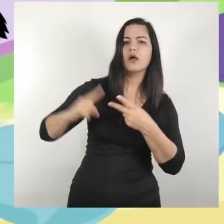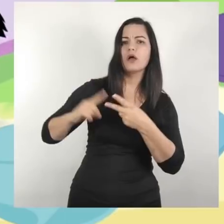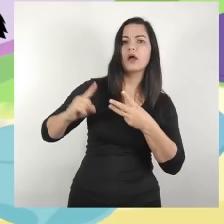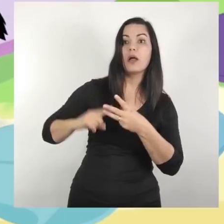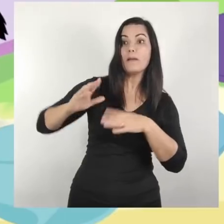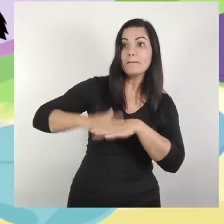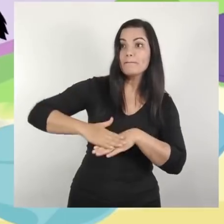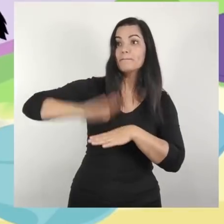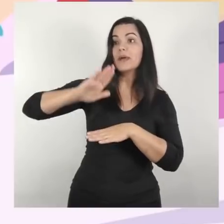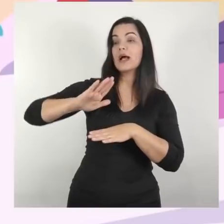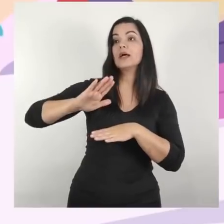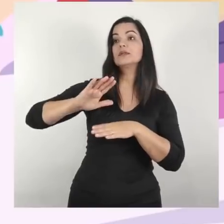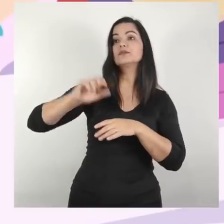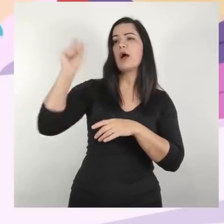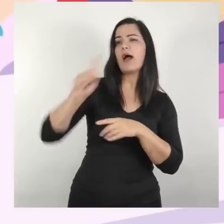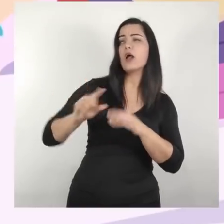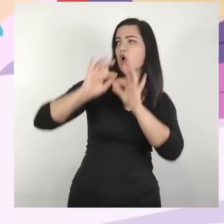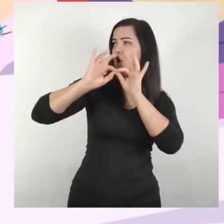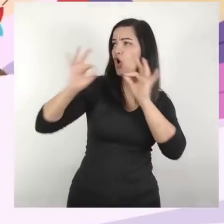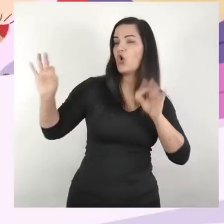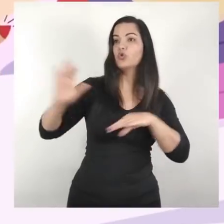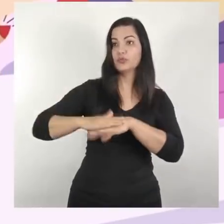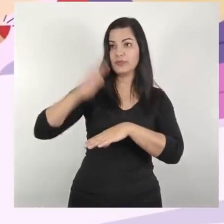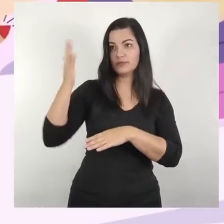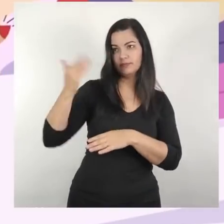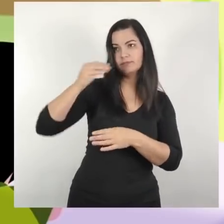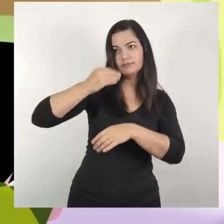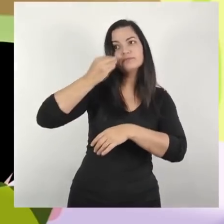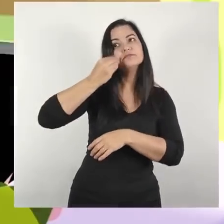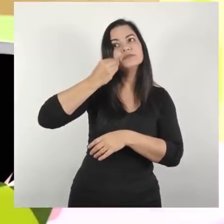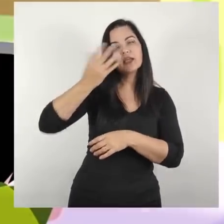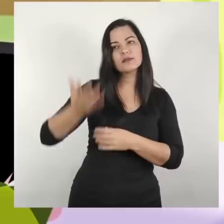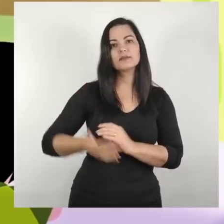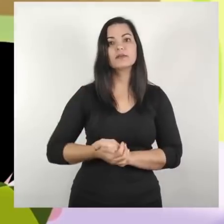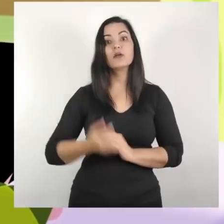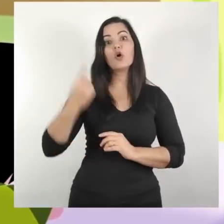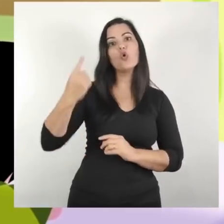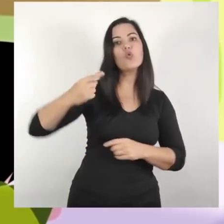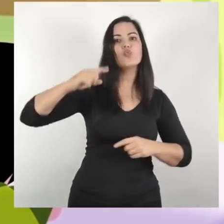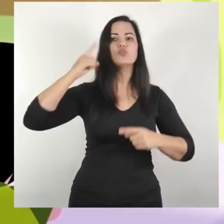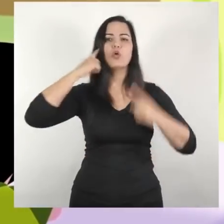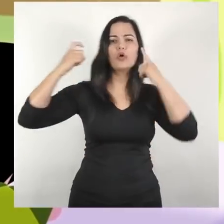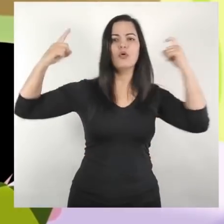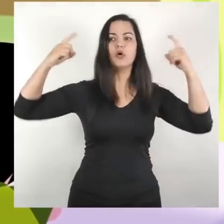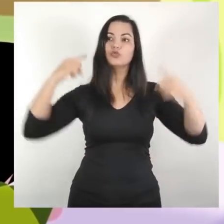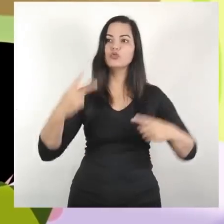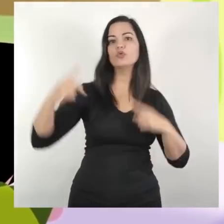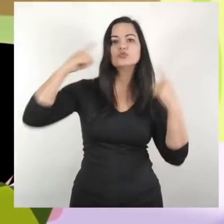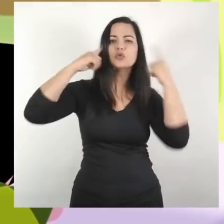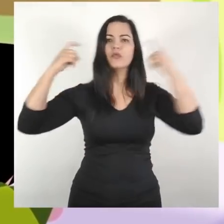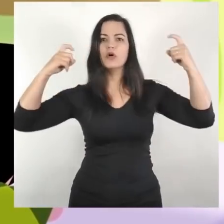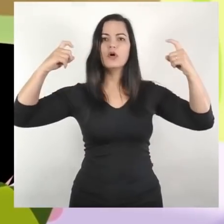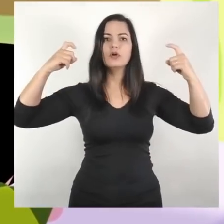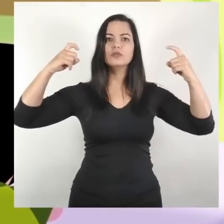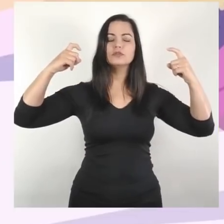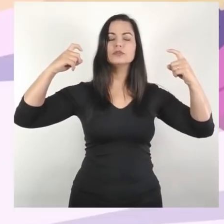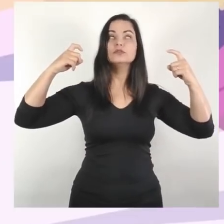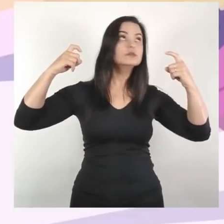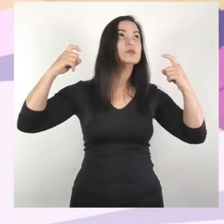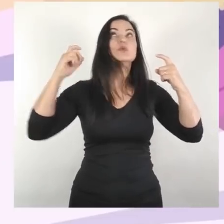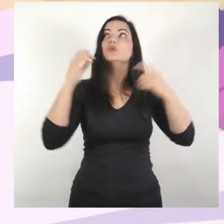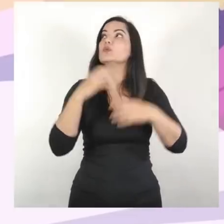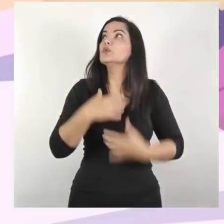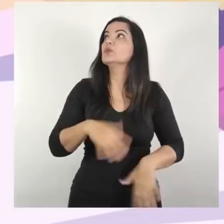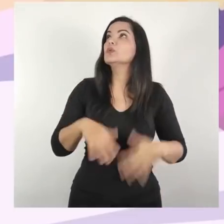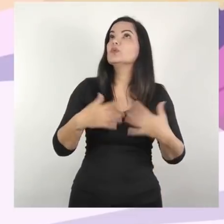longe o raio vai estar. Vamos tentar? Um trovão, dois trovões.